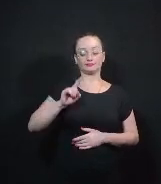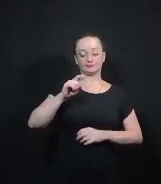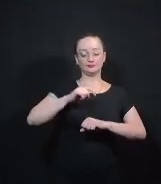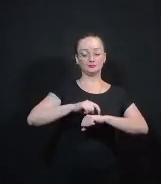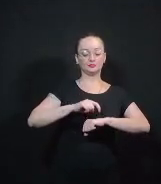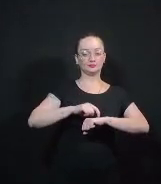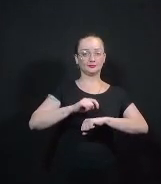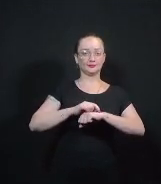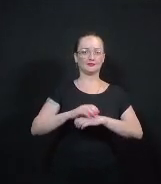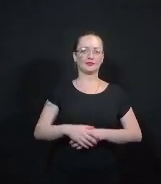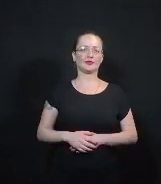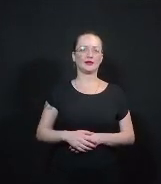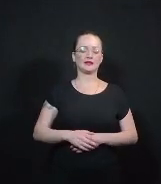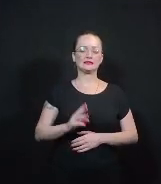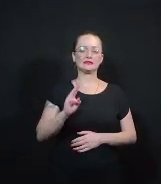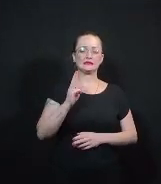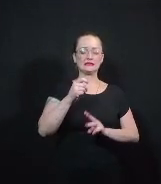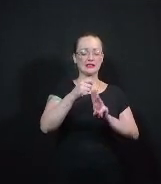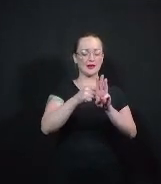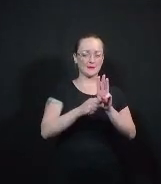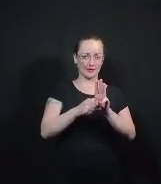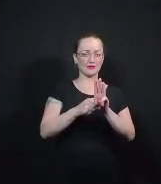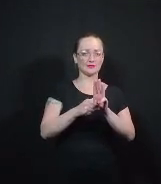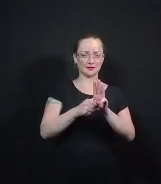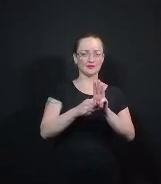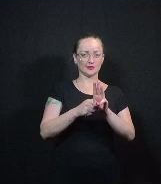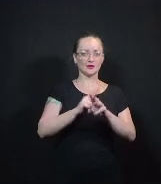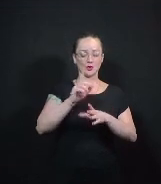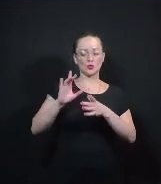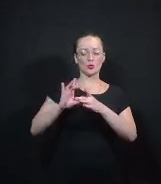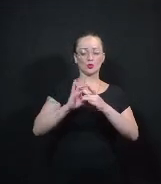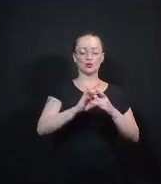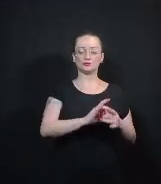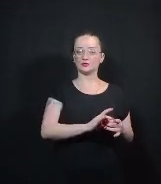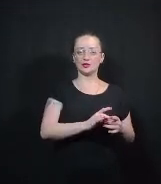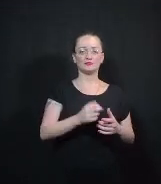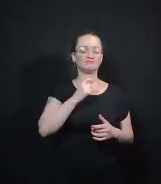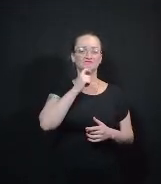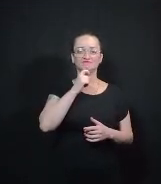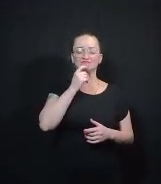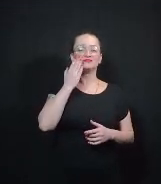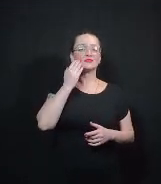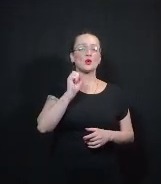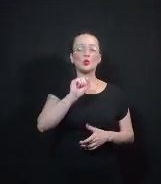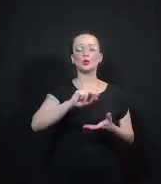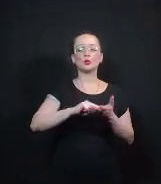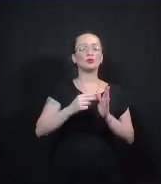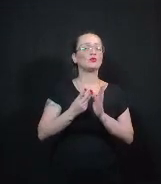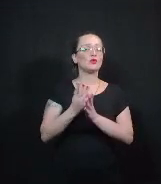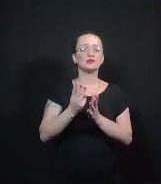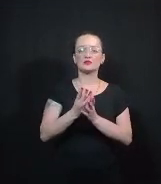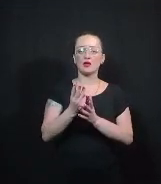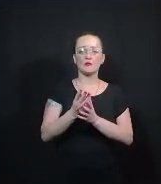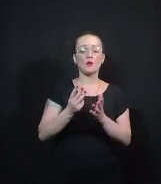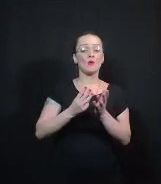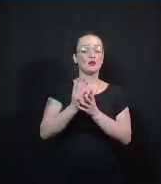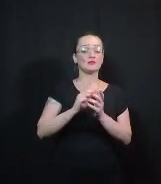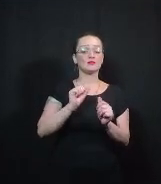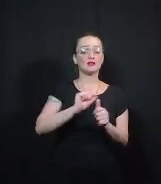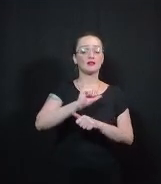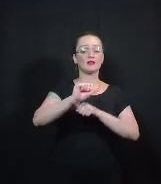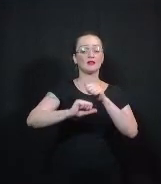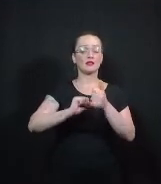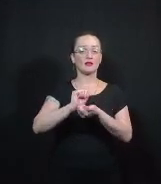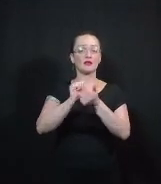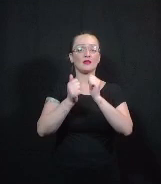momento, em 3 meses, de um contexto em que ninguém sabia o que era o WhatsApp passou a ser